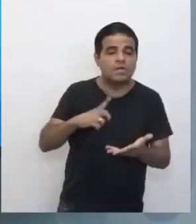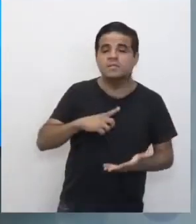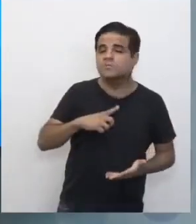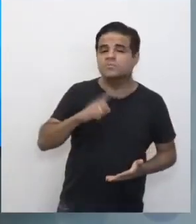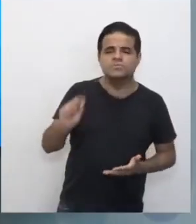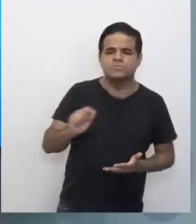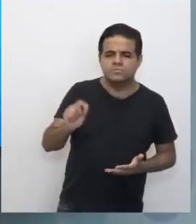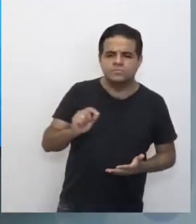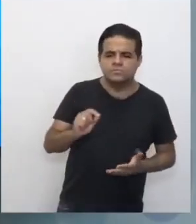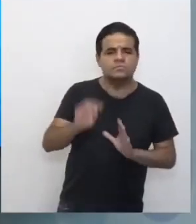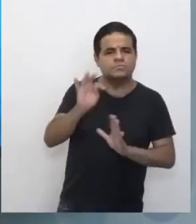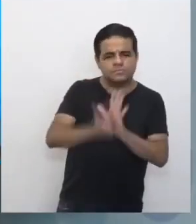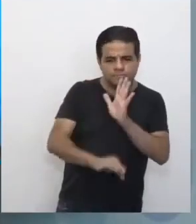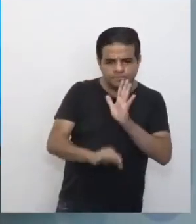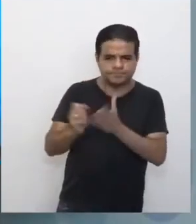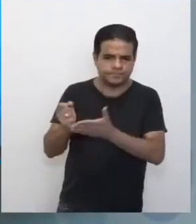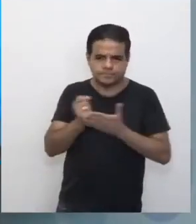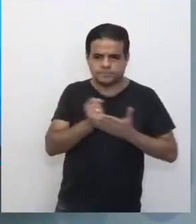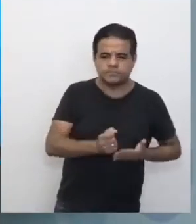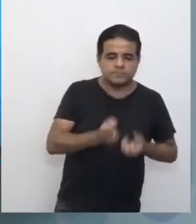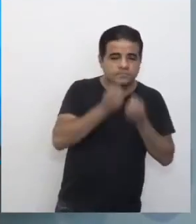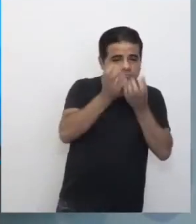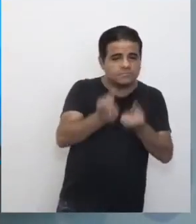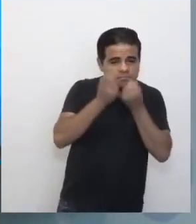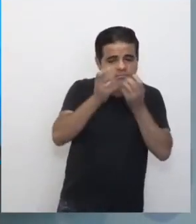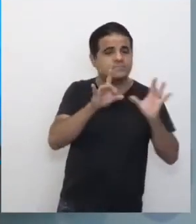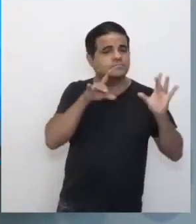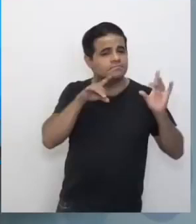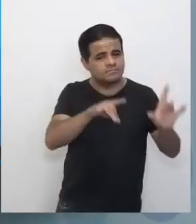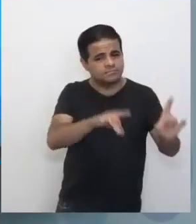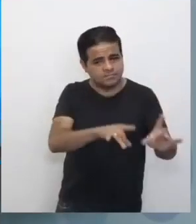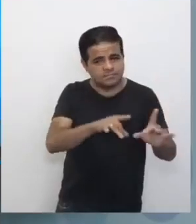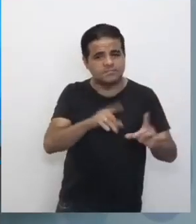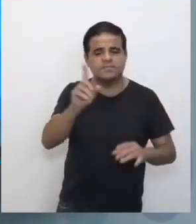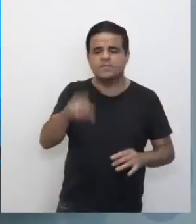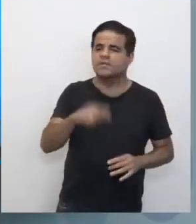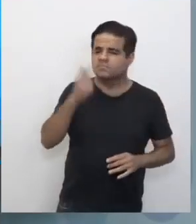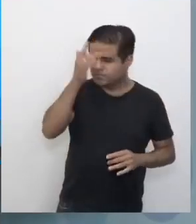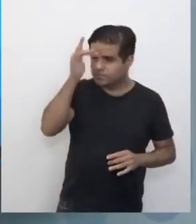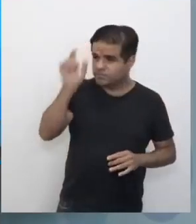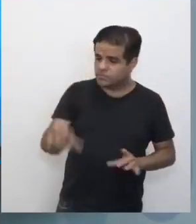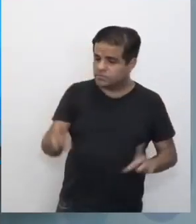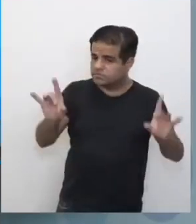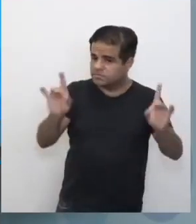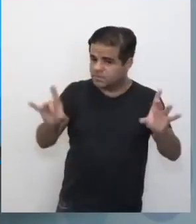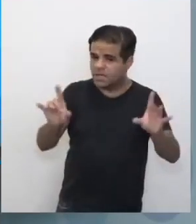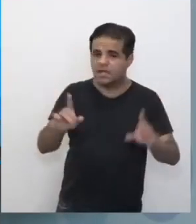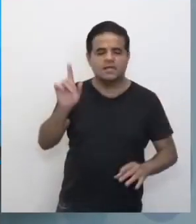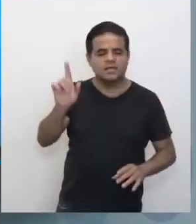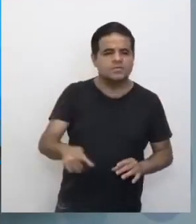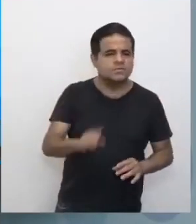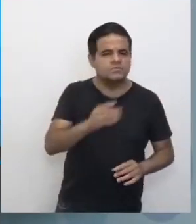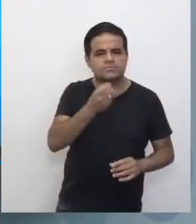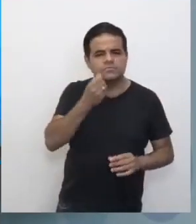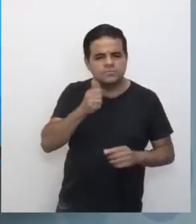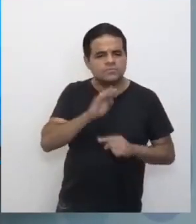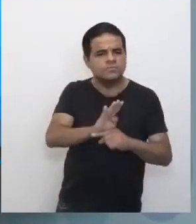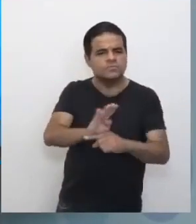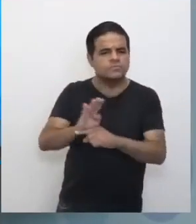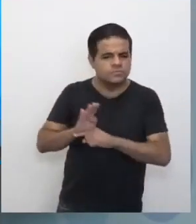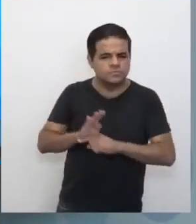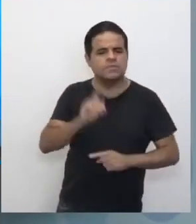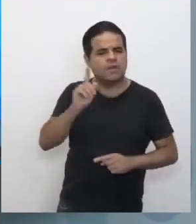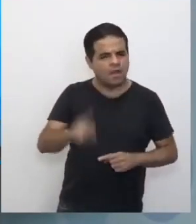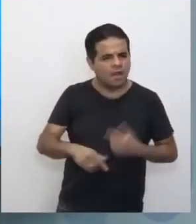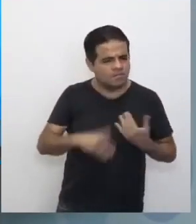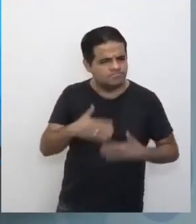aí um texto trazendo informações técnicas, né, de quem é especialista, falando que os benefícios, na verdade, eles são